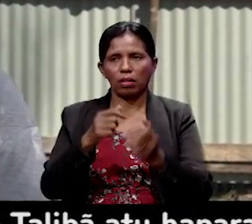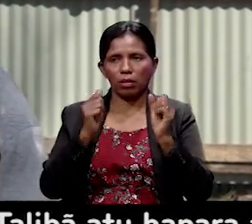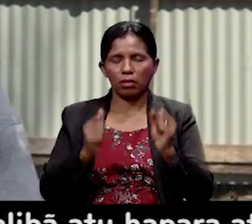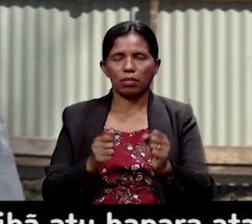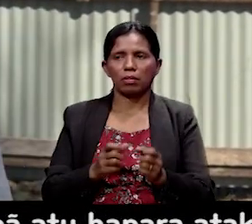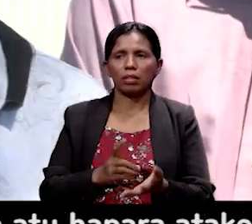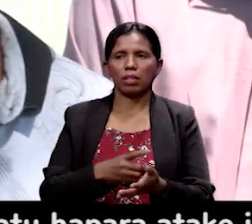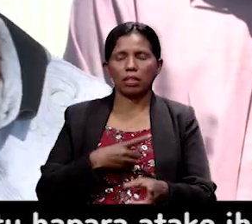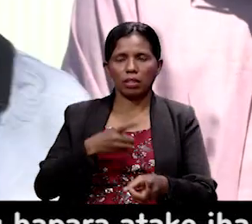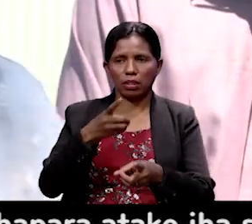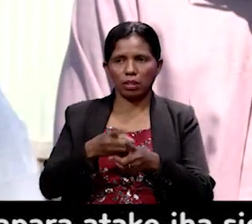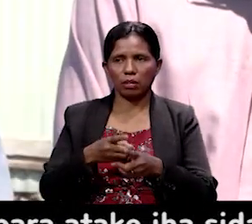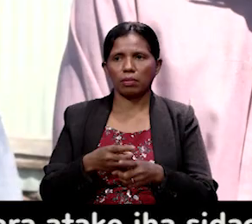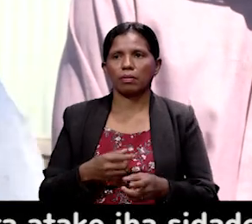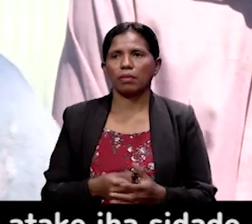direito Barain.